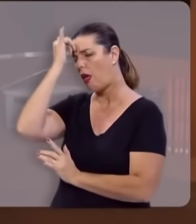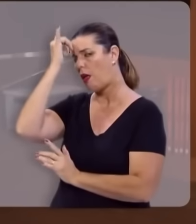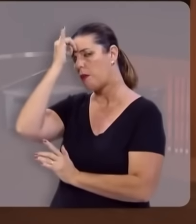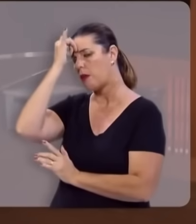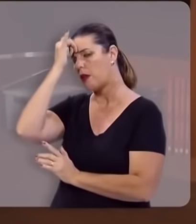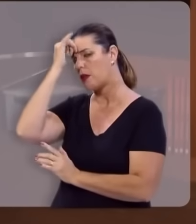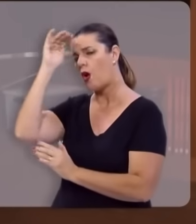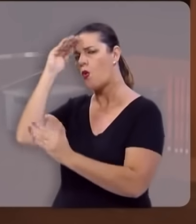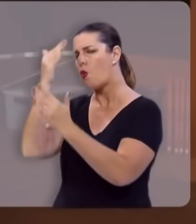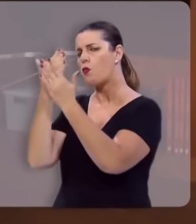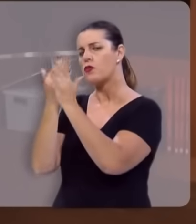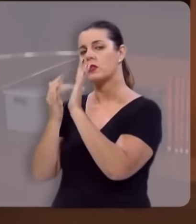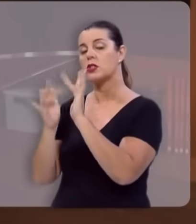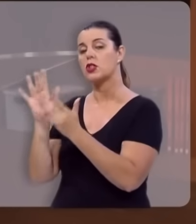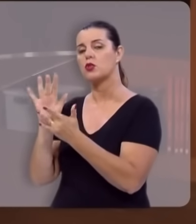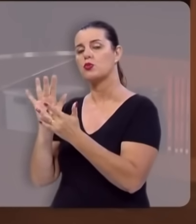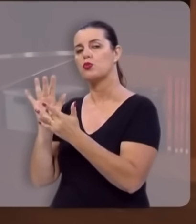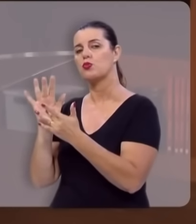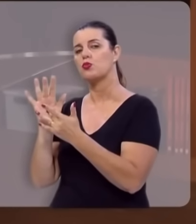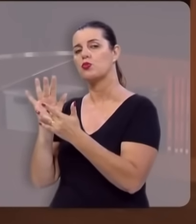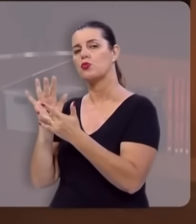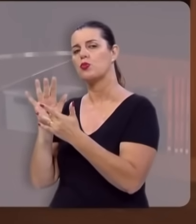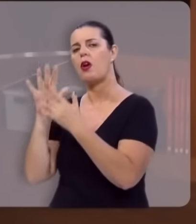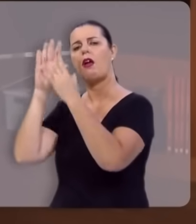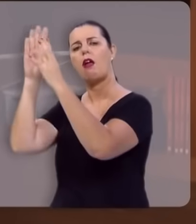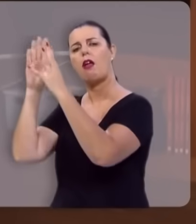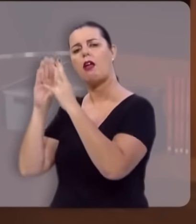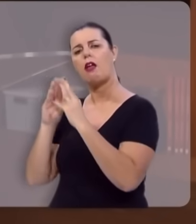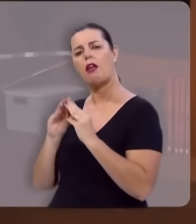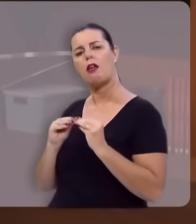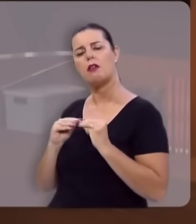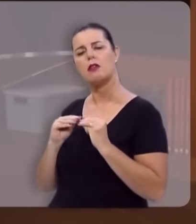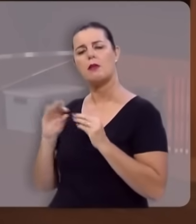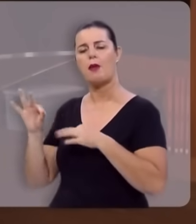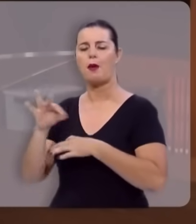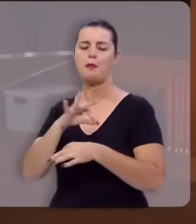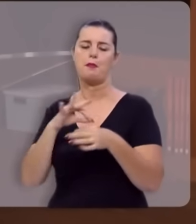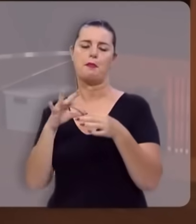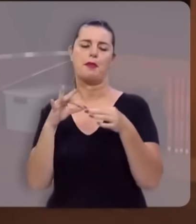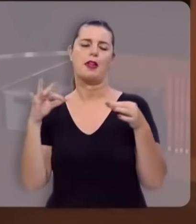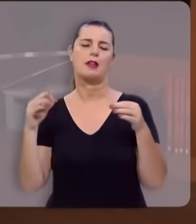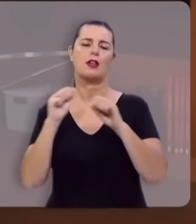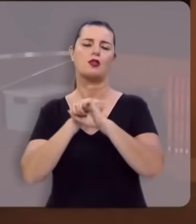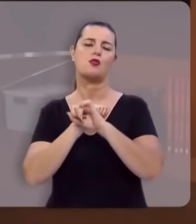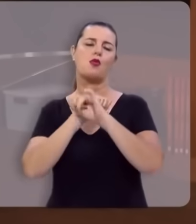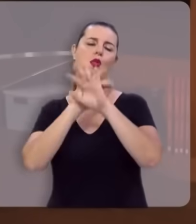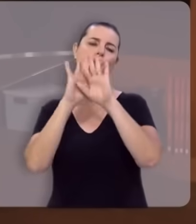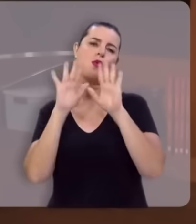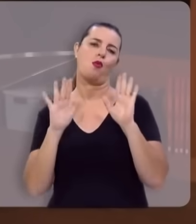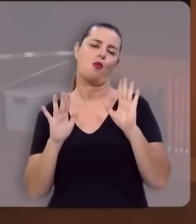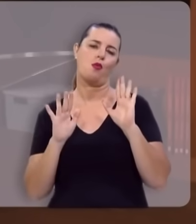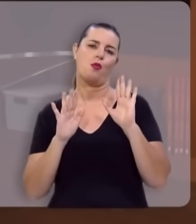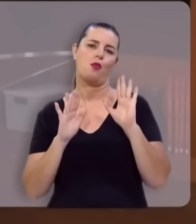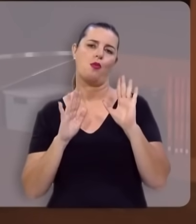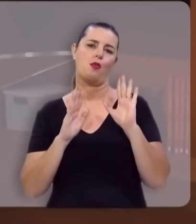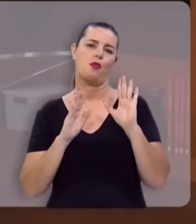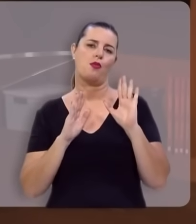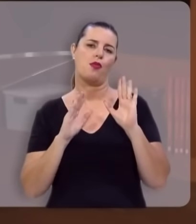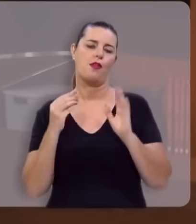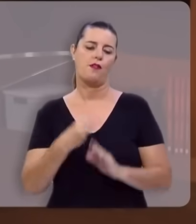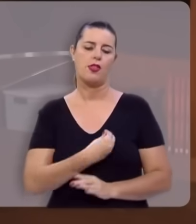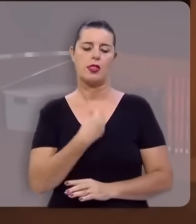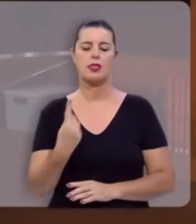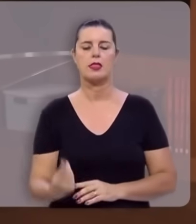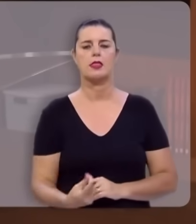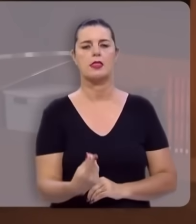pôr a sua confiança em Jesus e receber dele o presente, glorioso presente da